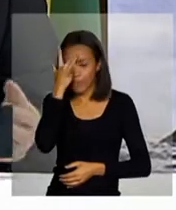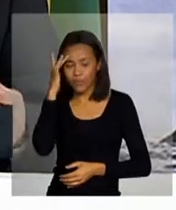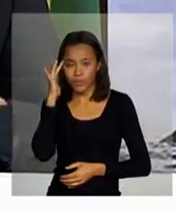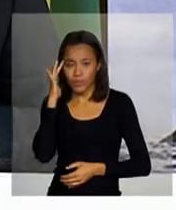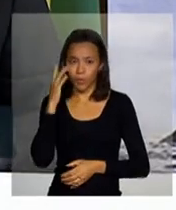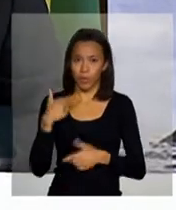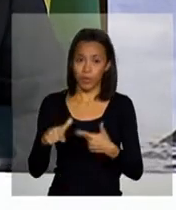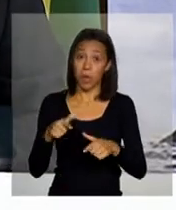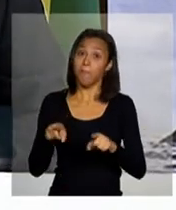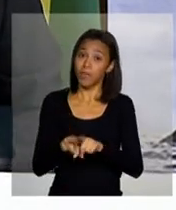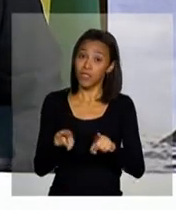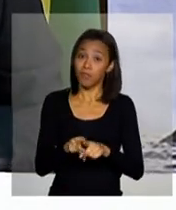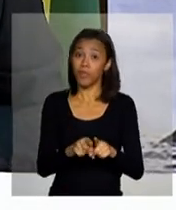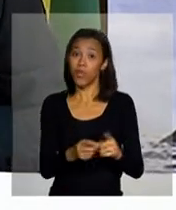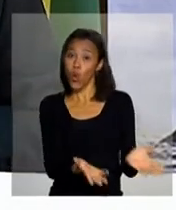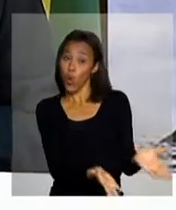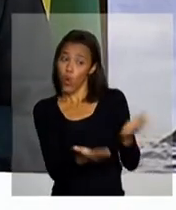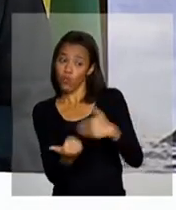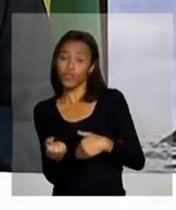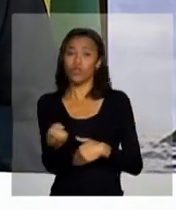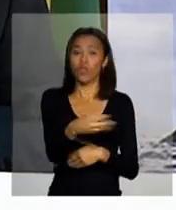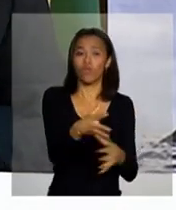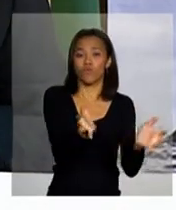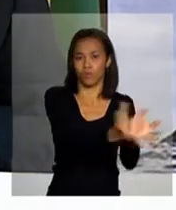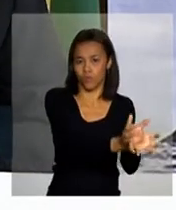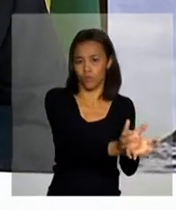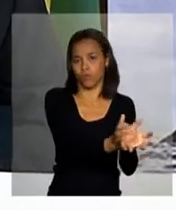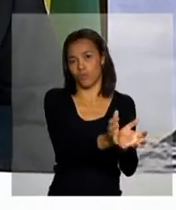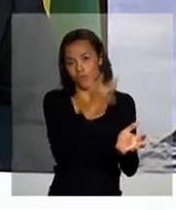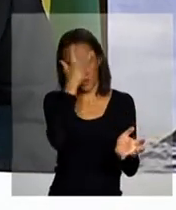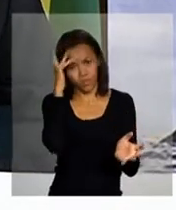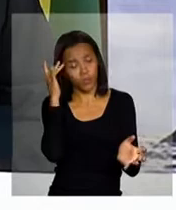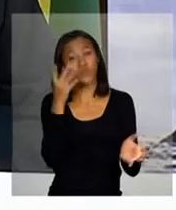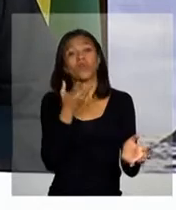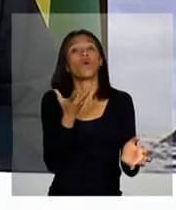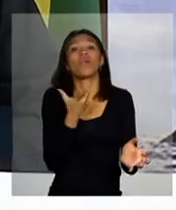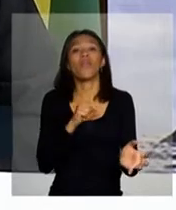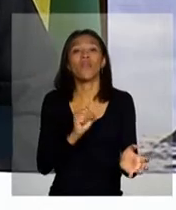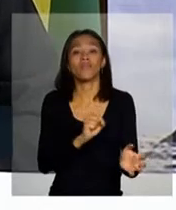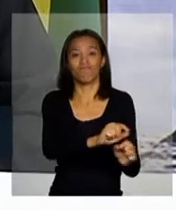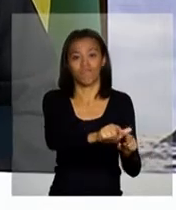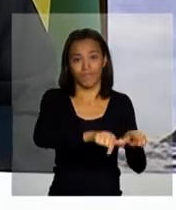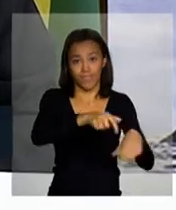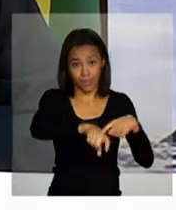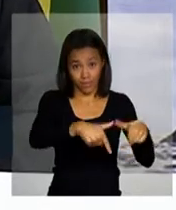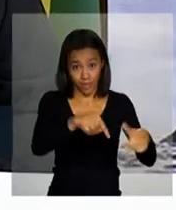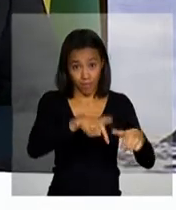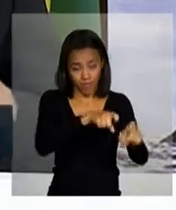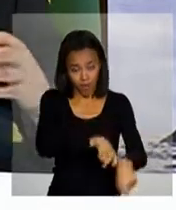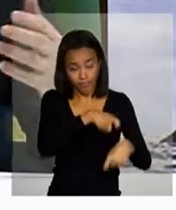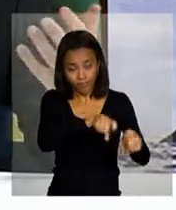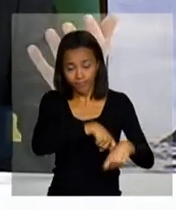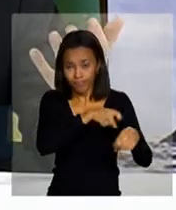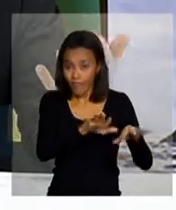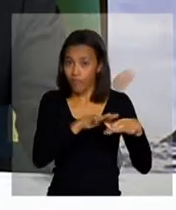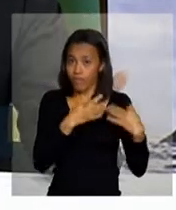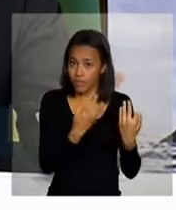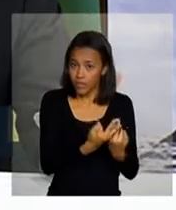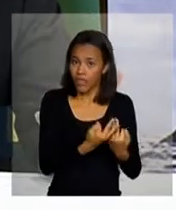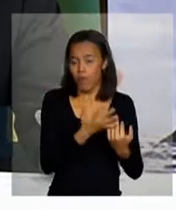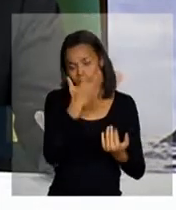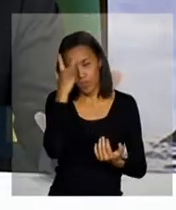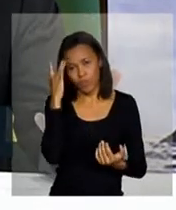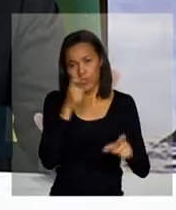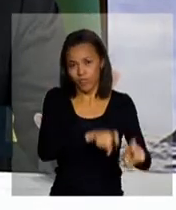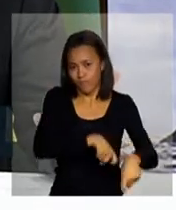trazer novos grupos. Os novos grupos, por exemplo, são os agricultores familiares. Um agricultor familiar que